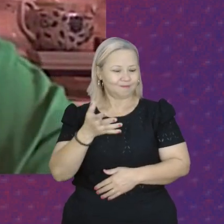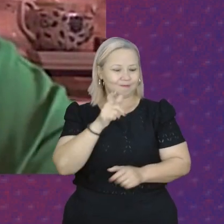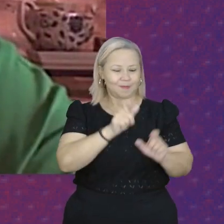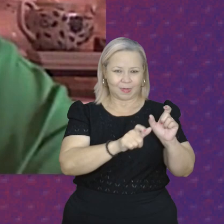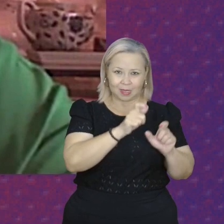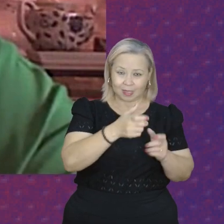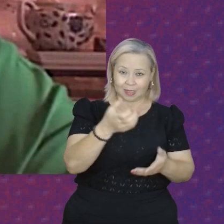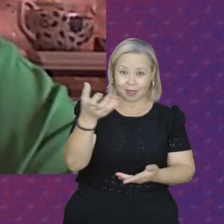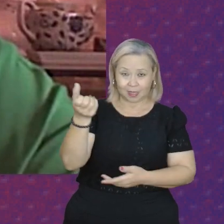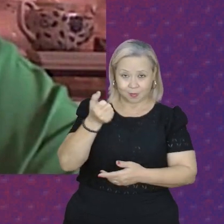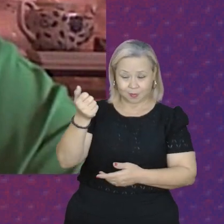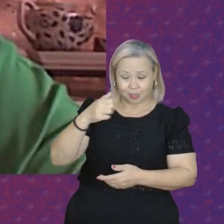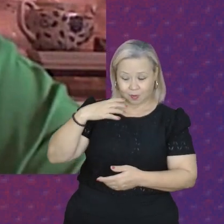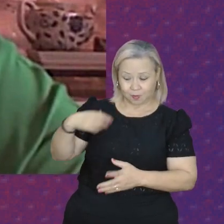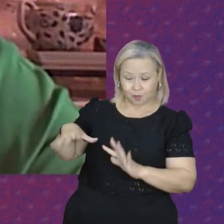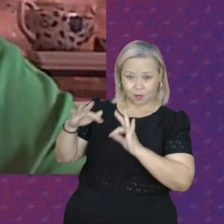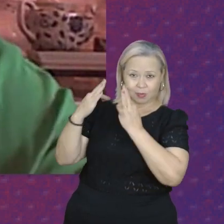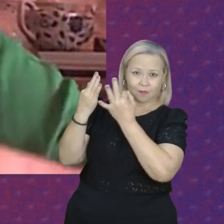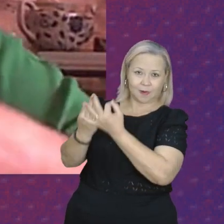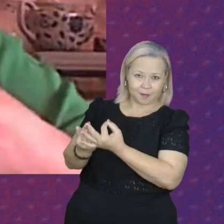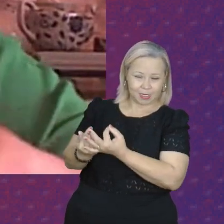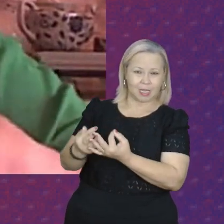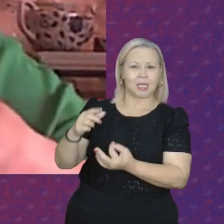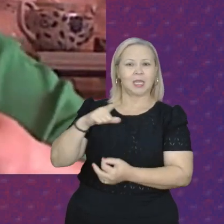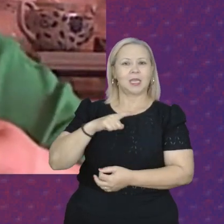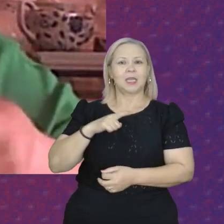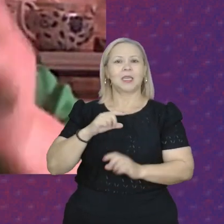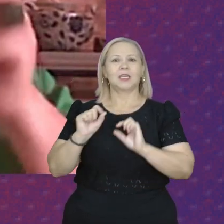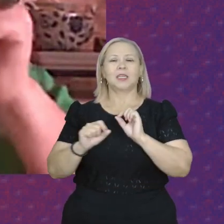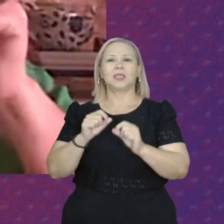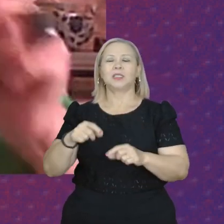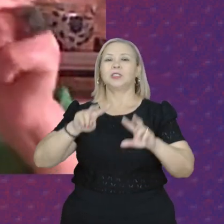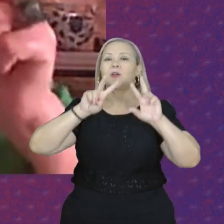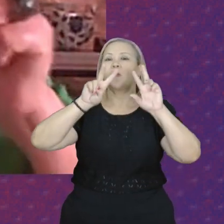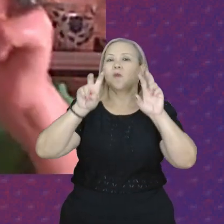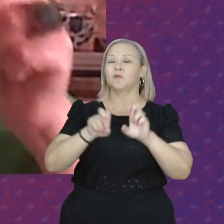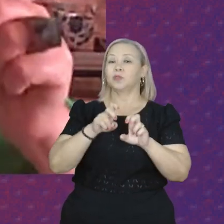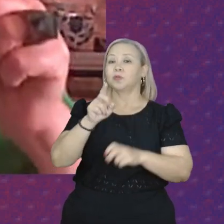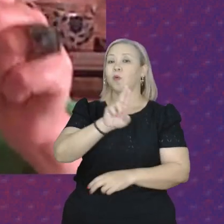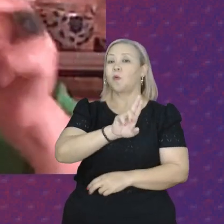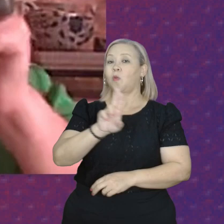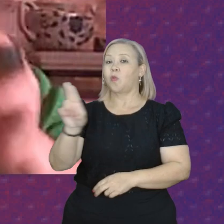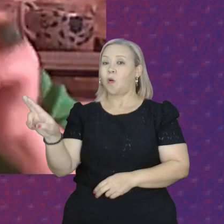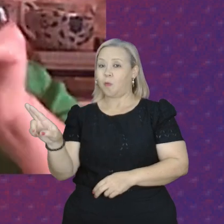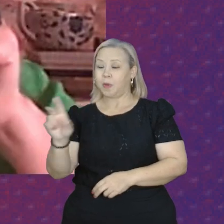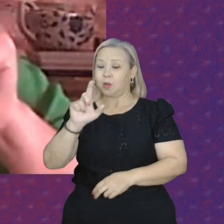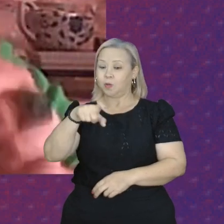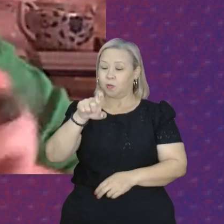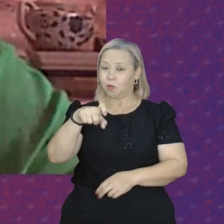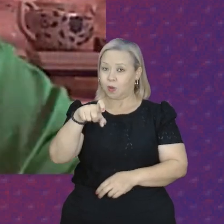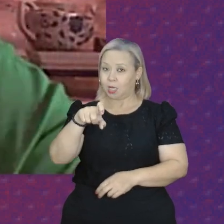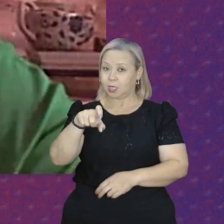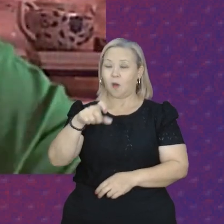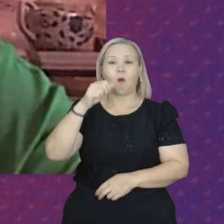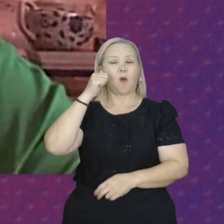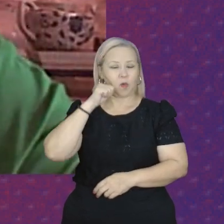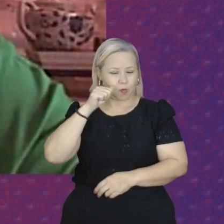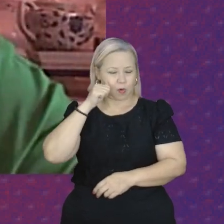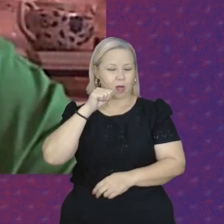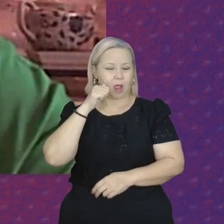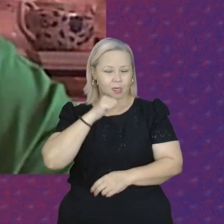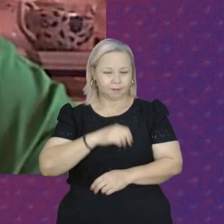das beneficiárias do Bolsa Família que tinham a titularidade do cartão em seu nome eram mulheres,